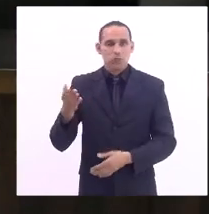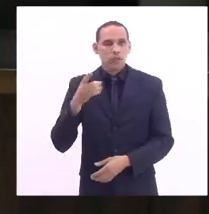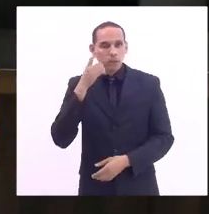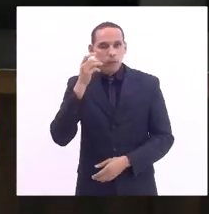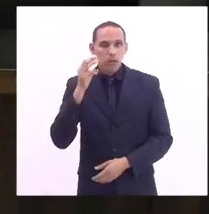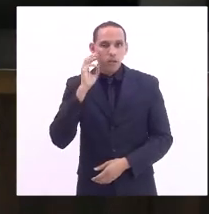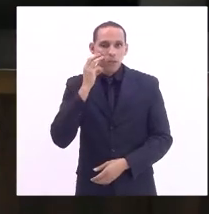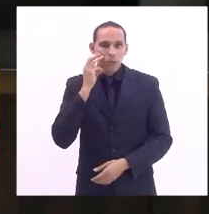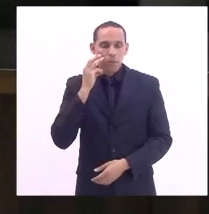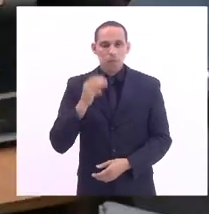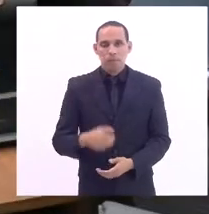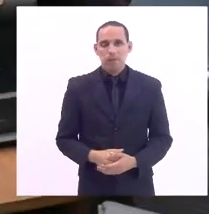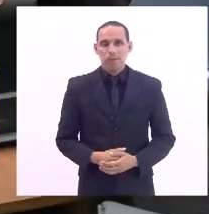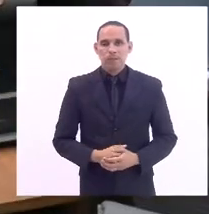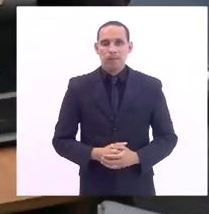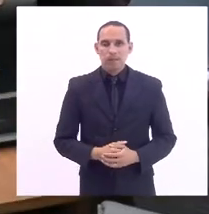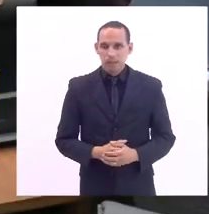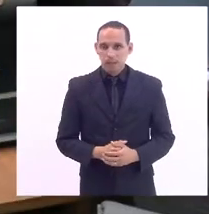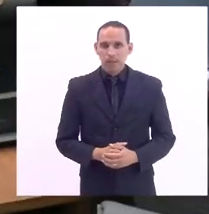Carneiro.